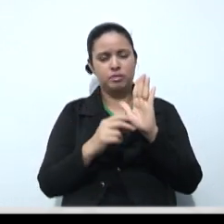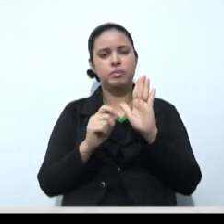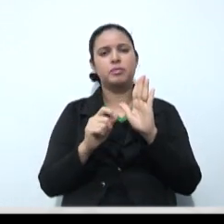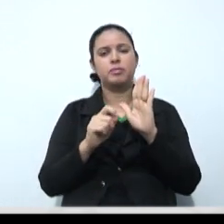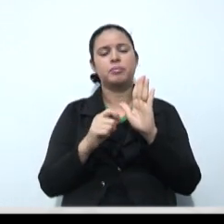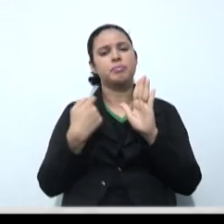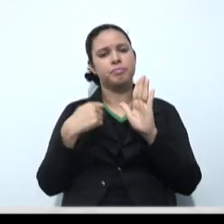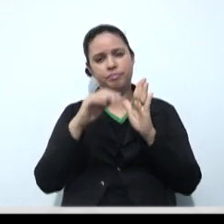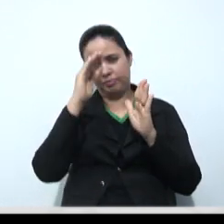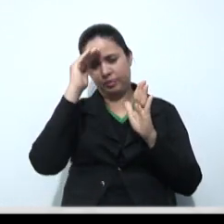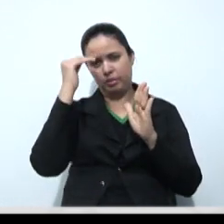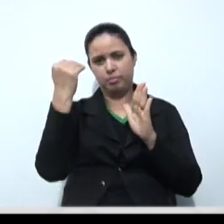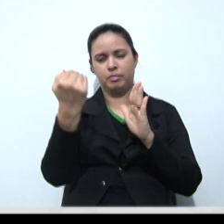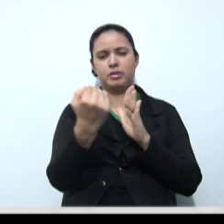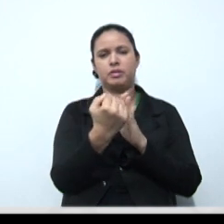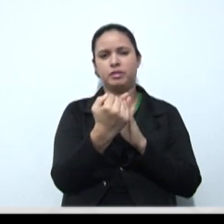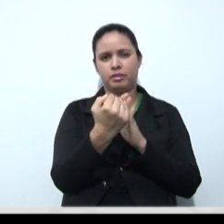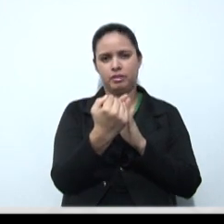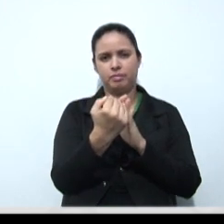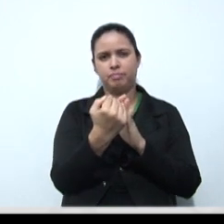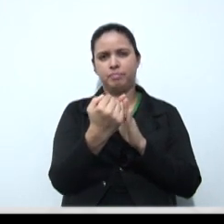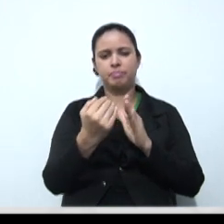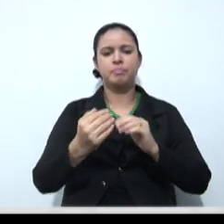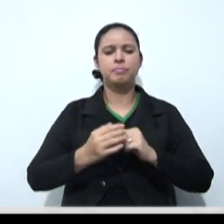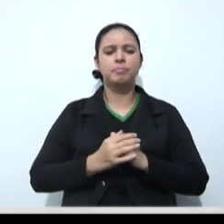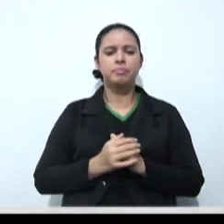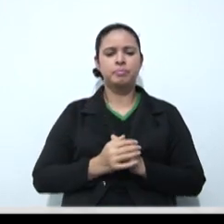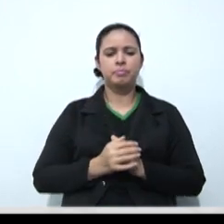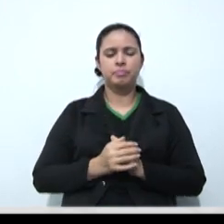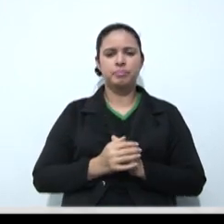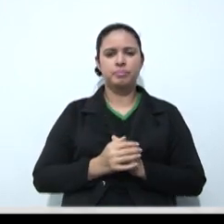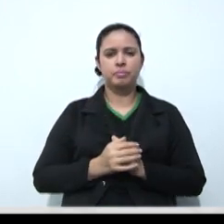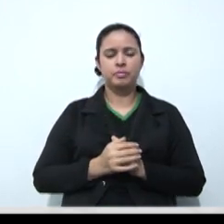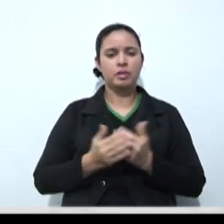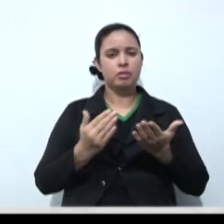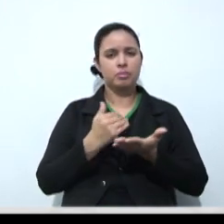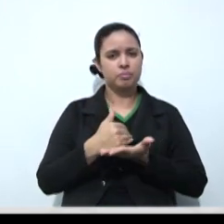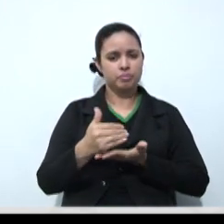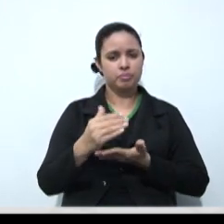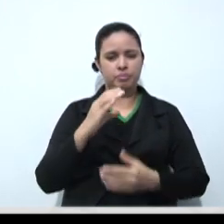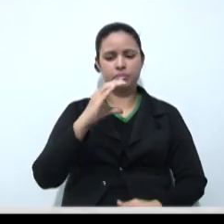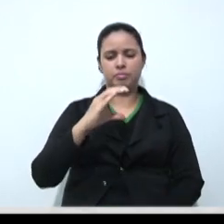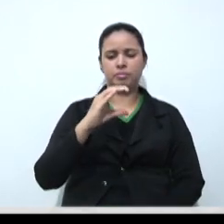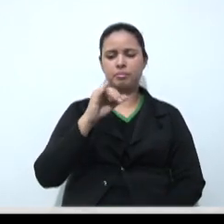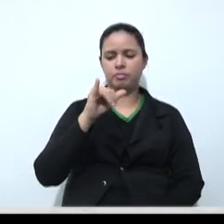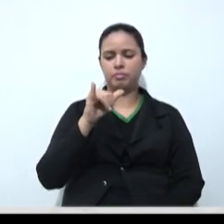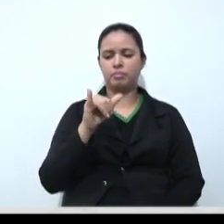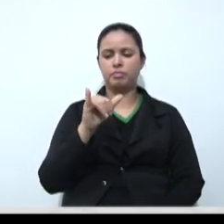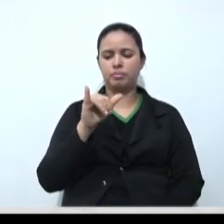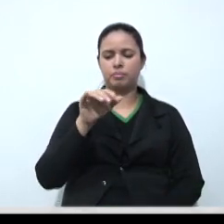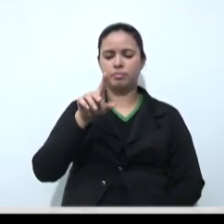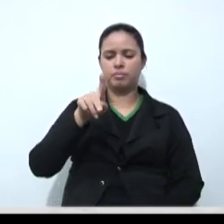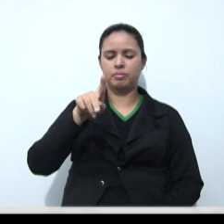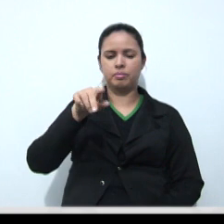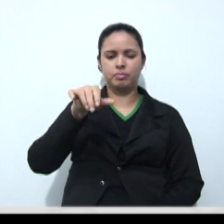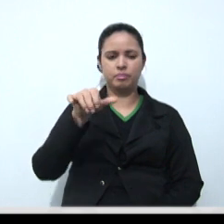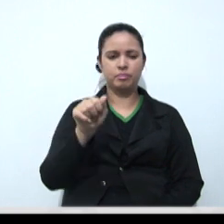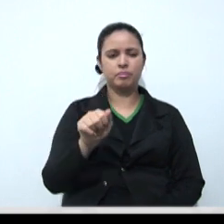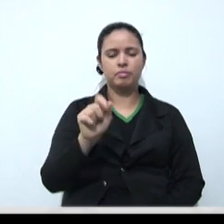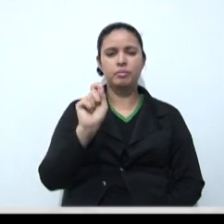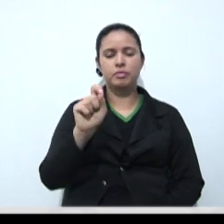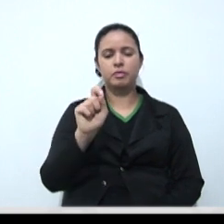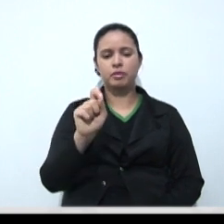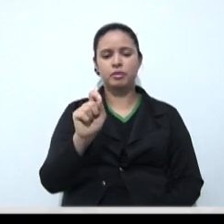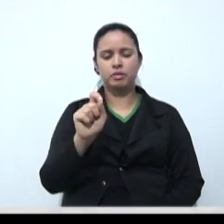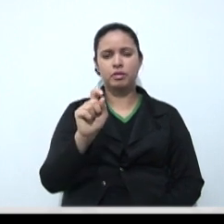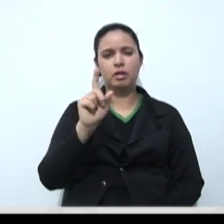serem cumpridas e não quebradas, tá bom? Vamos iniciar com a CIPA. A CIPA, ela serve então, lembrando